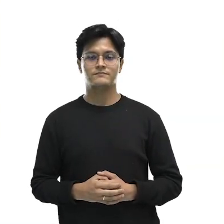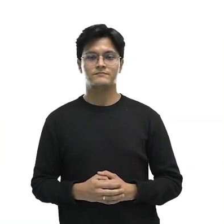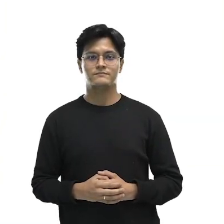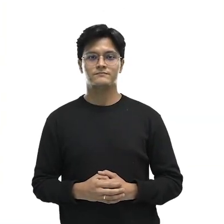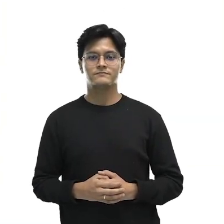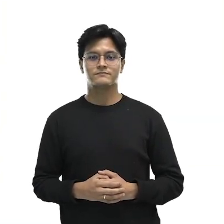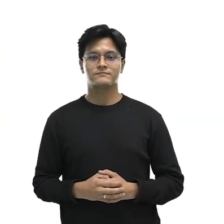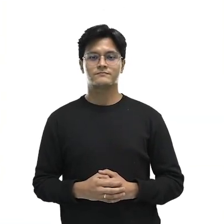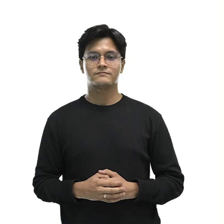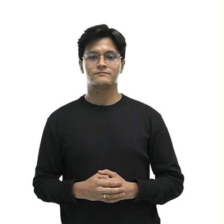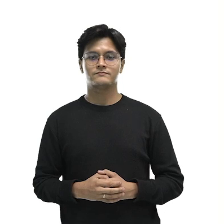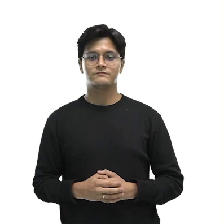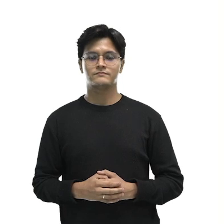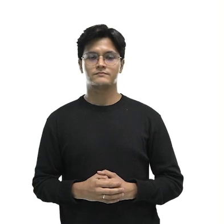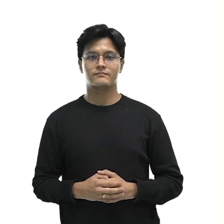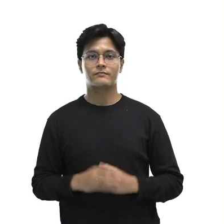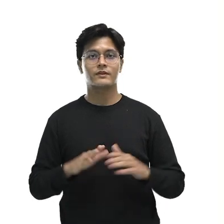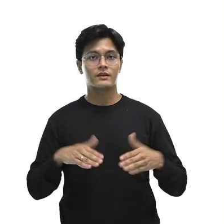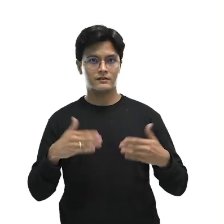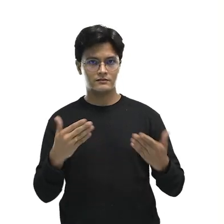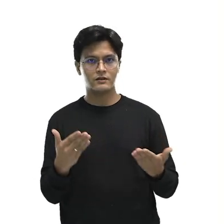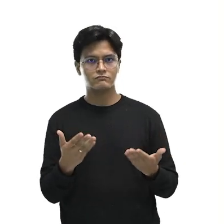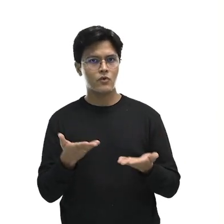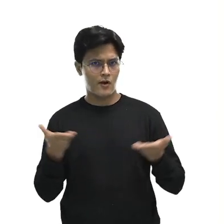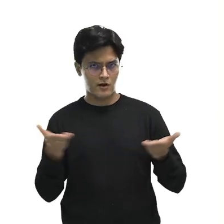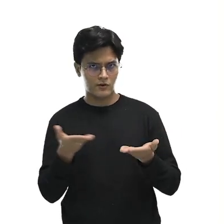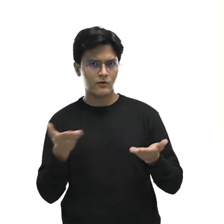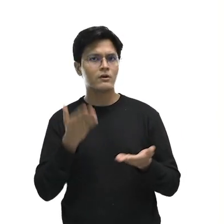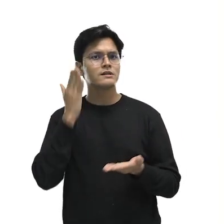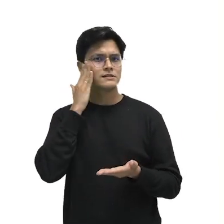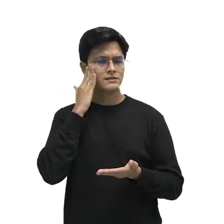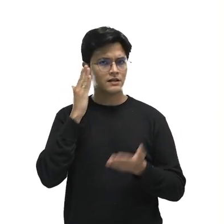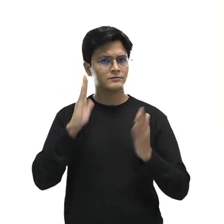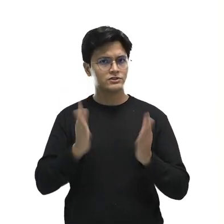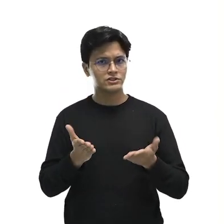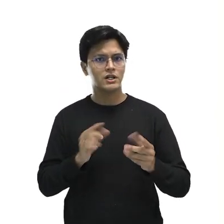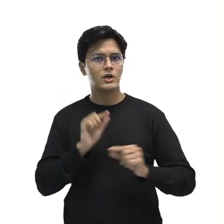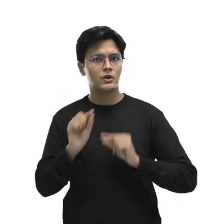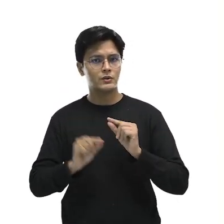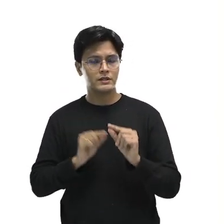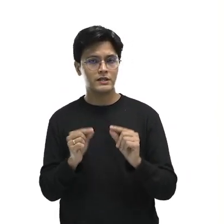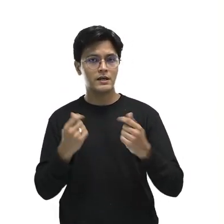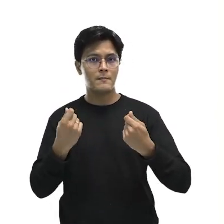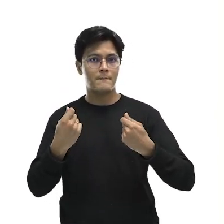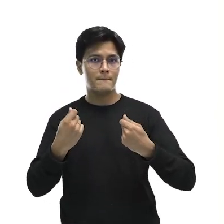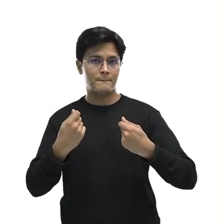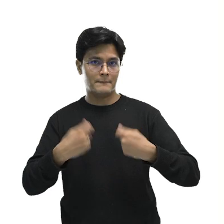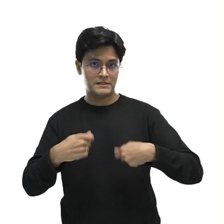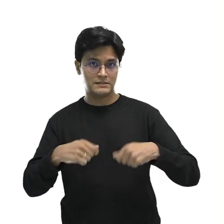Muito bem, muito bem. Então vocês já viram a importância, né, da gente levar em consideração